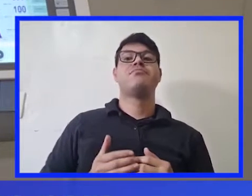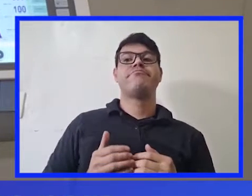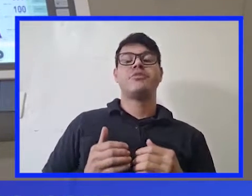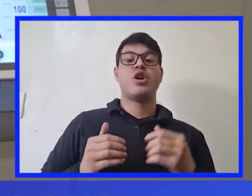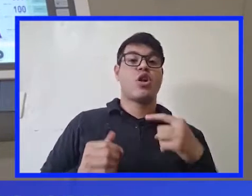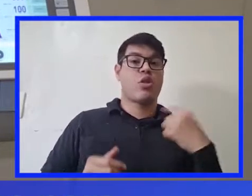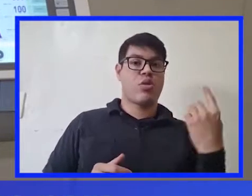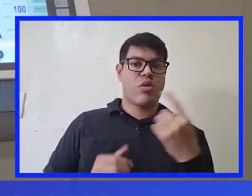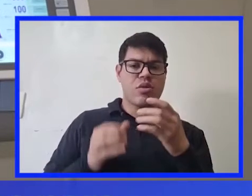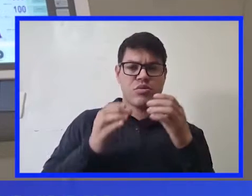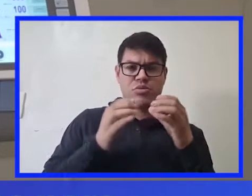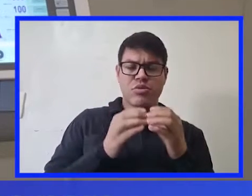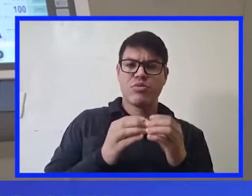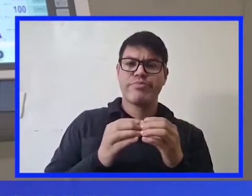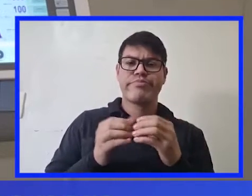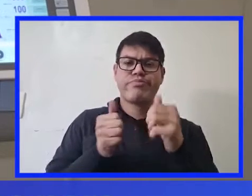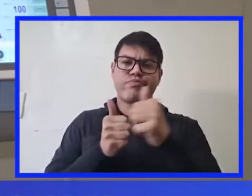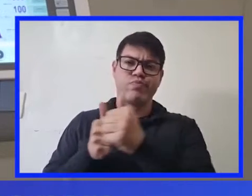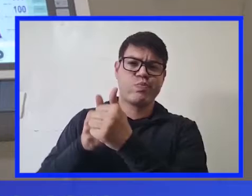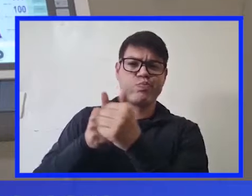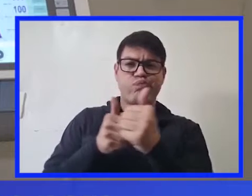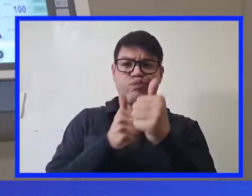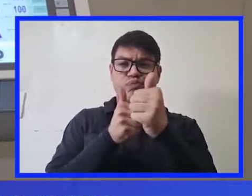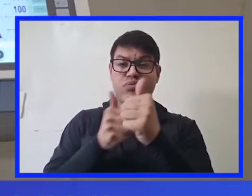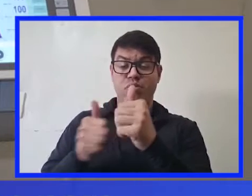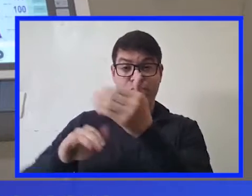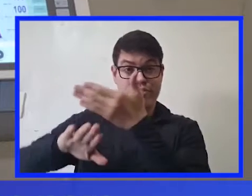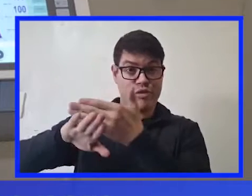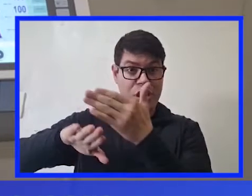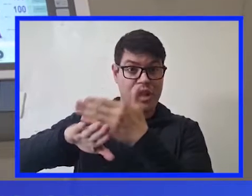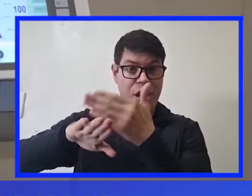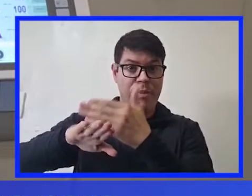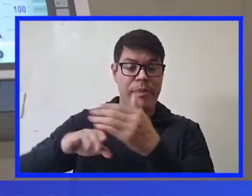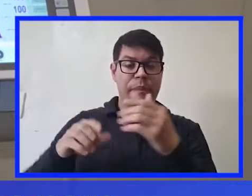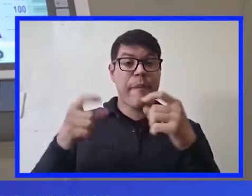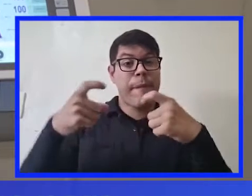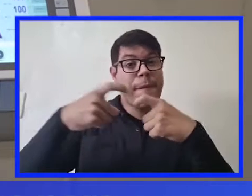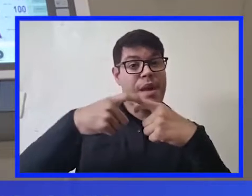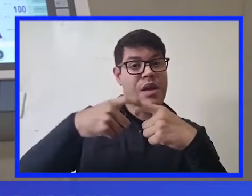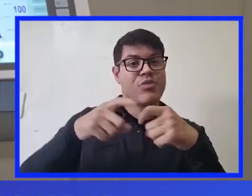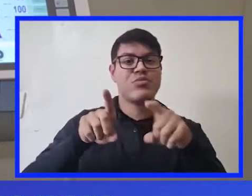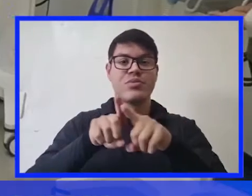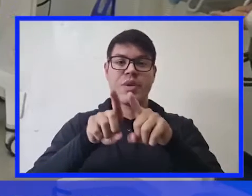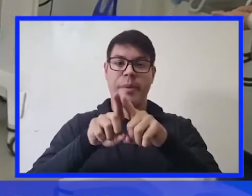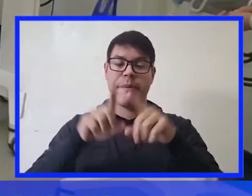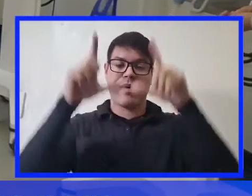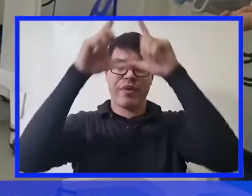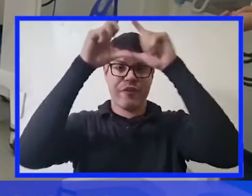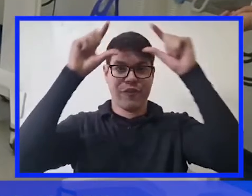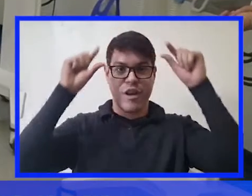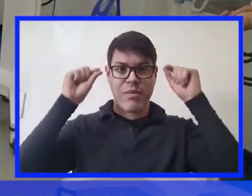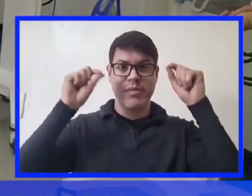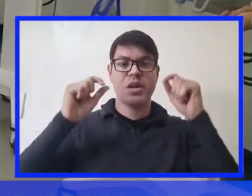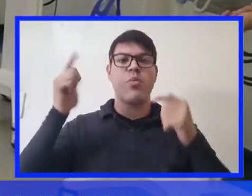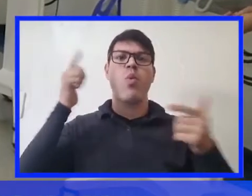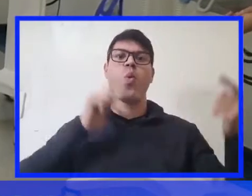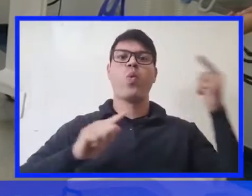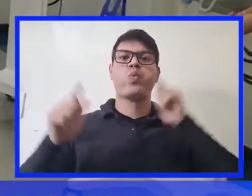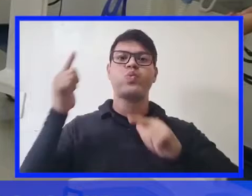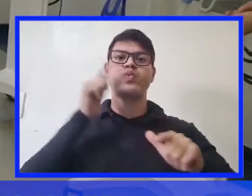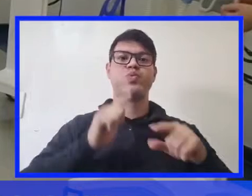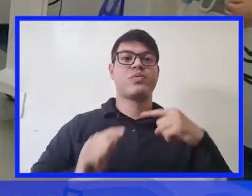acompanhando o treinamento dos nossos colaboradores, médicos, enfermeiros, de uma